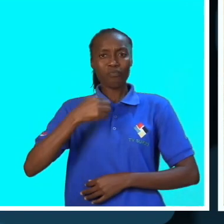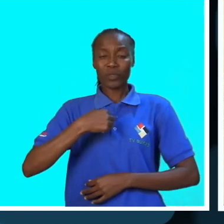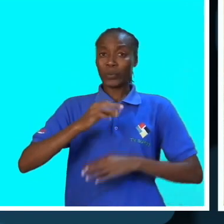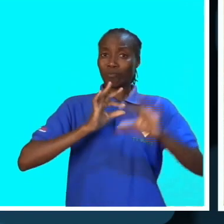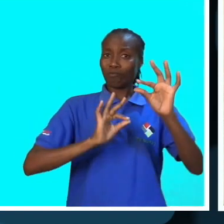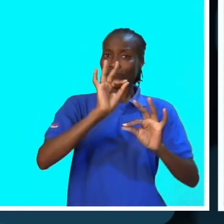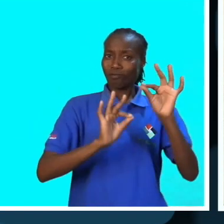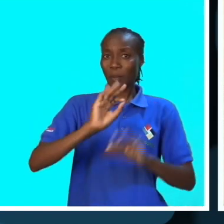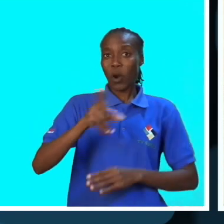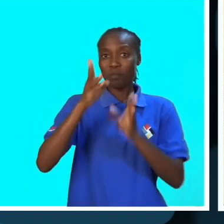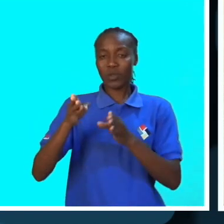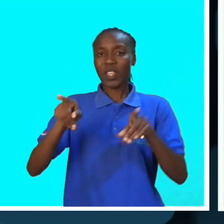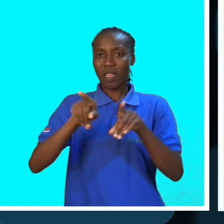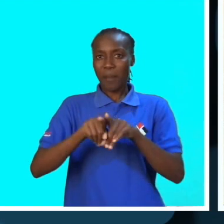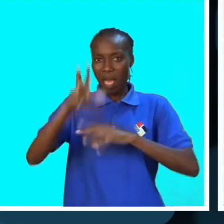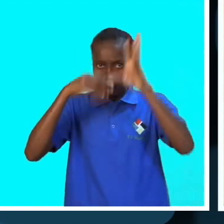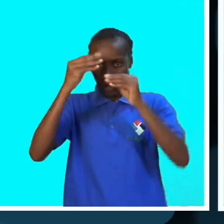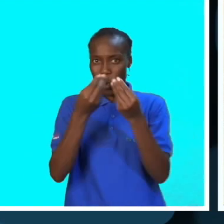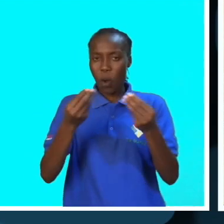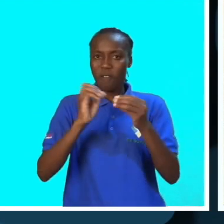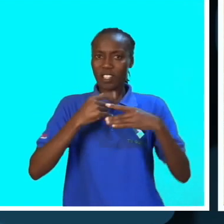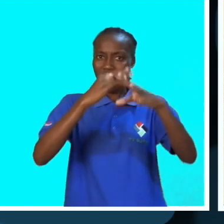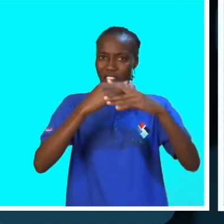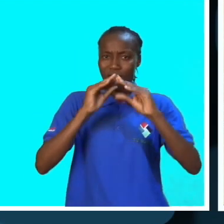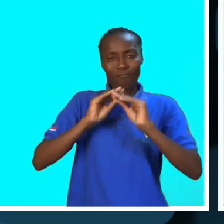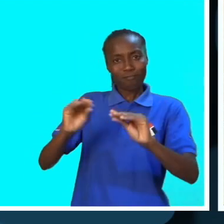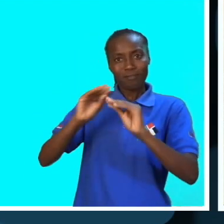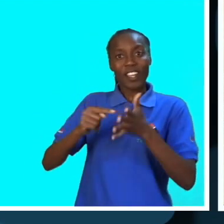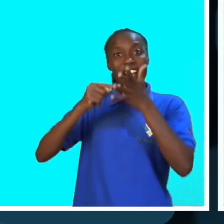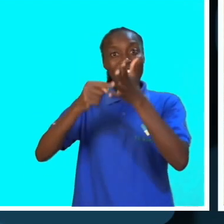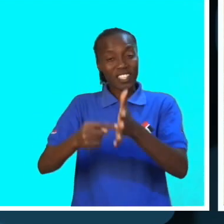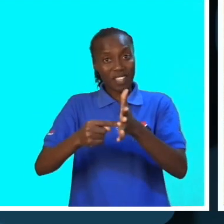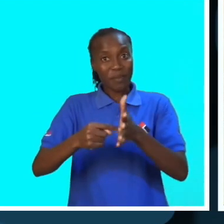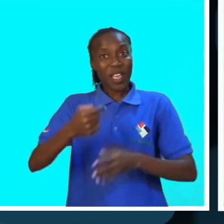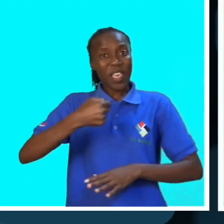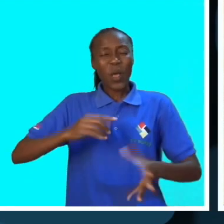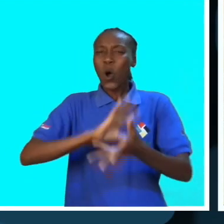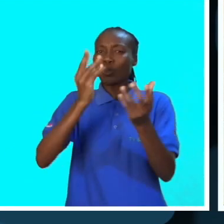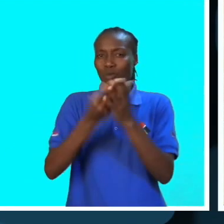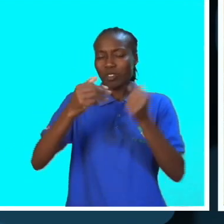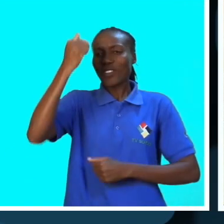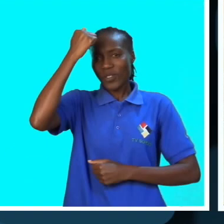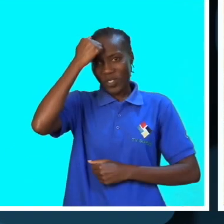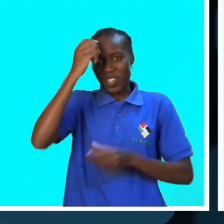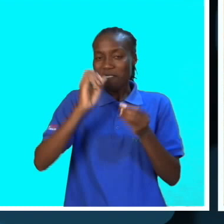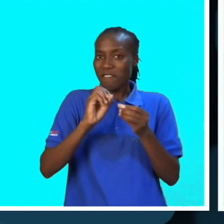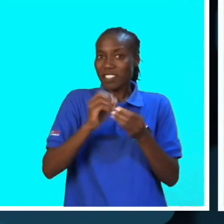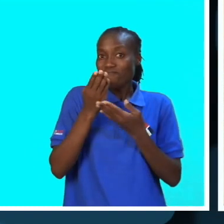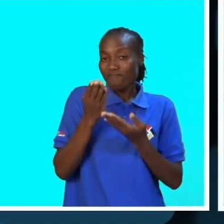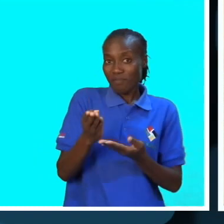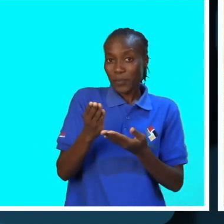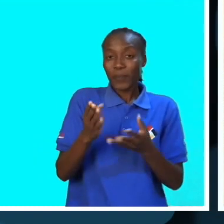tons para os outros também saberem tocar. Duas são nos instrumentos. Por exemplo, eu toco todos os instrumentos, além dos